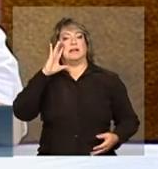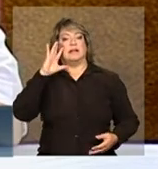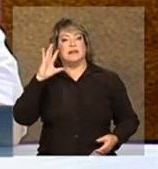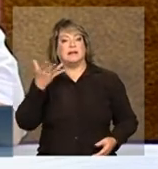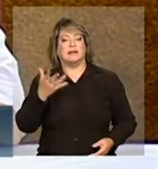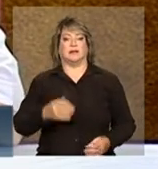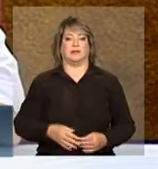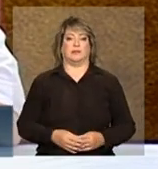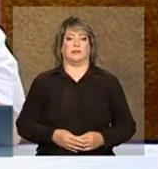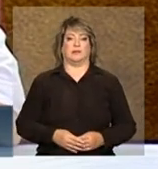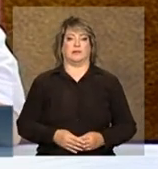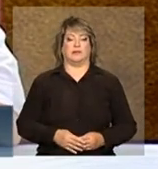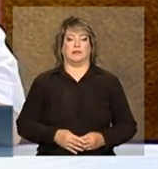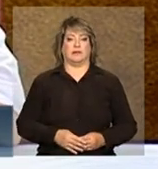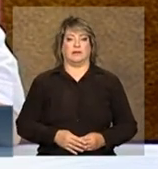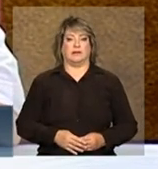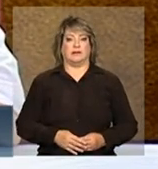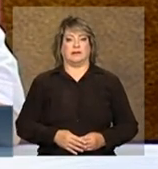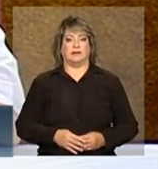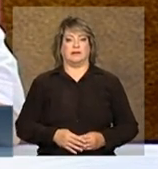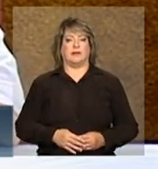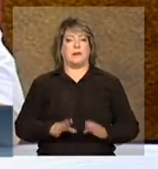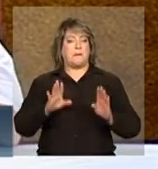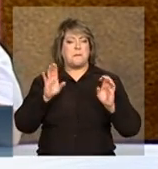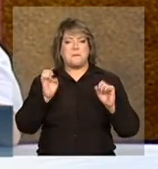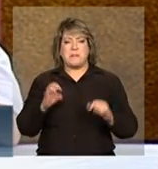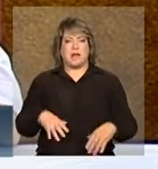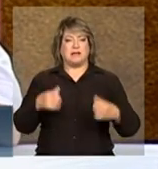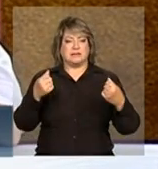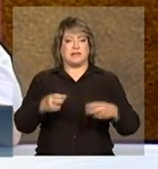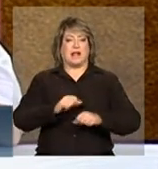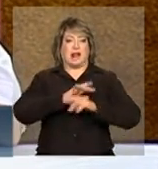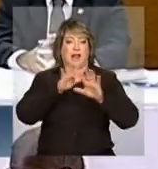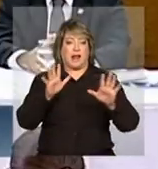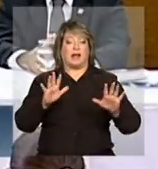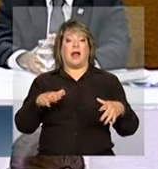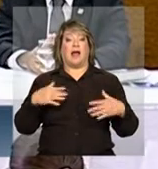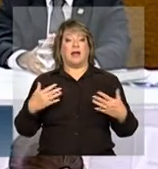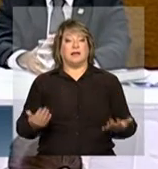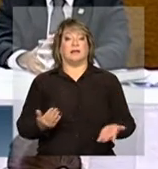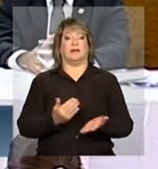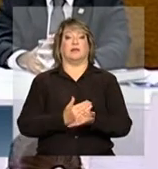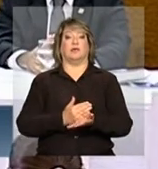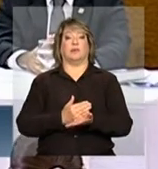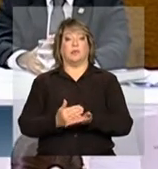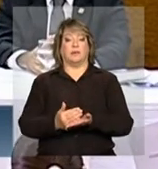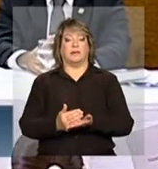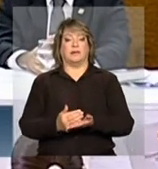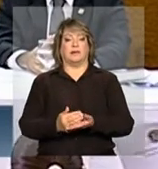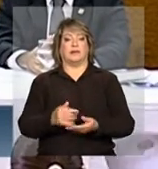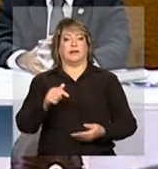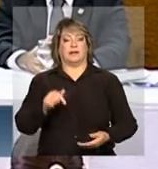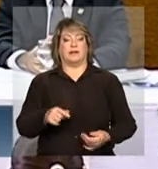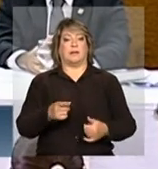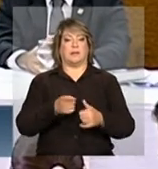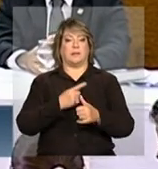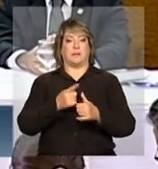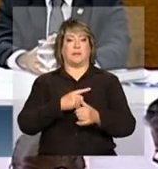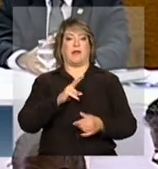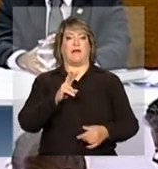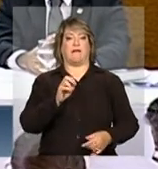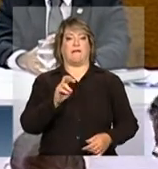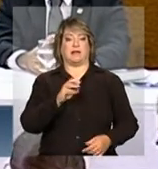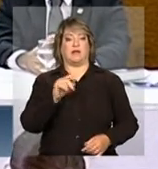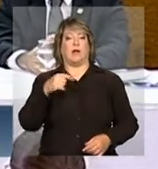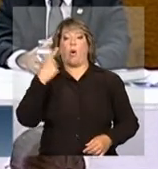ser assim bem didáticos e passamos então a primeira versão para uma